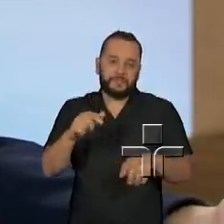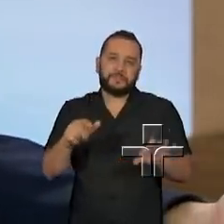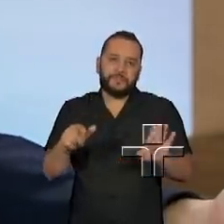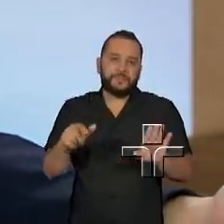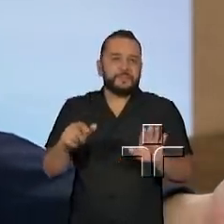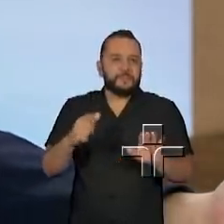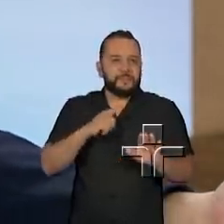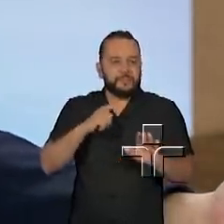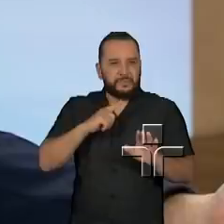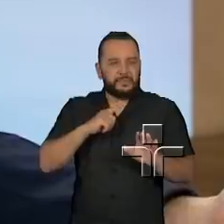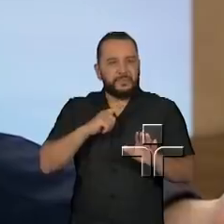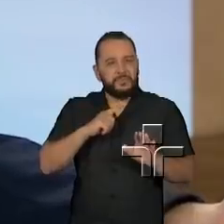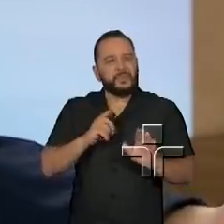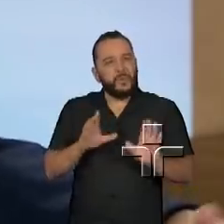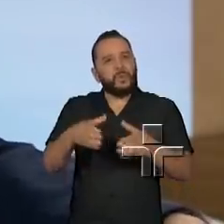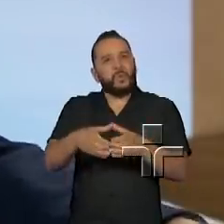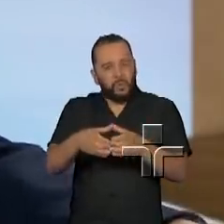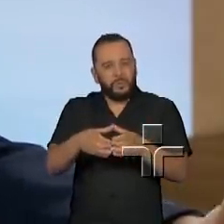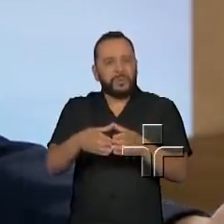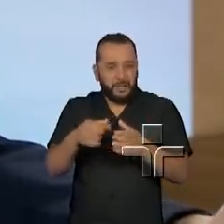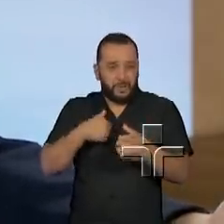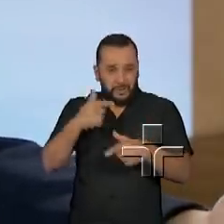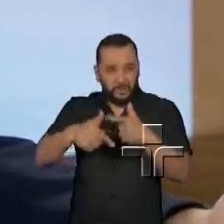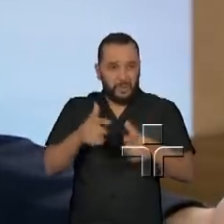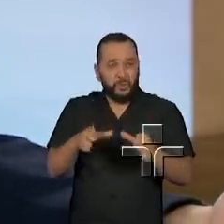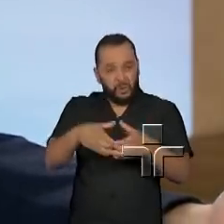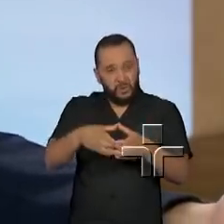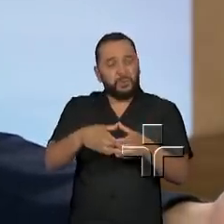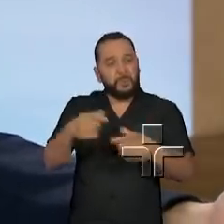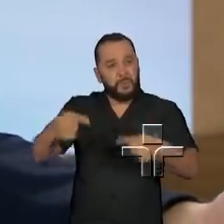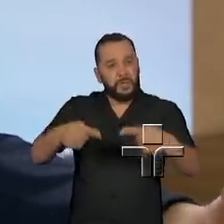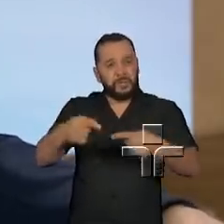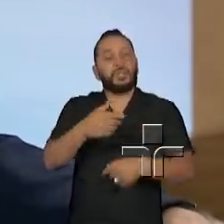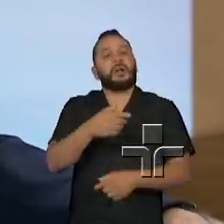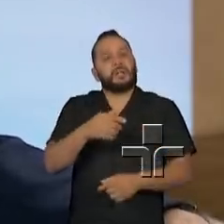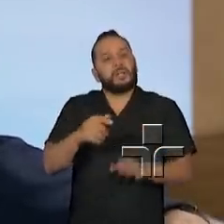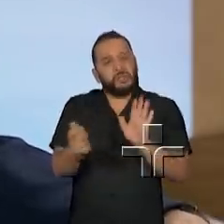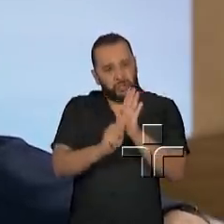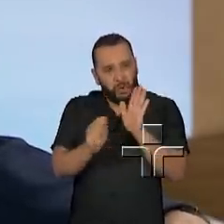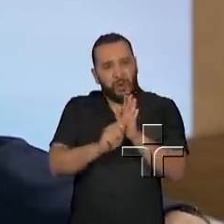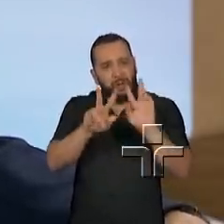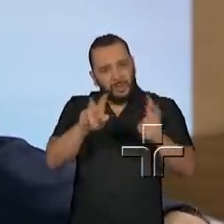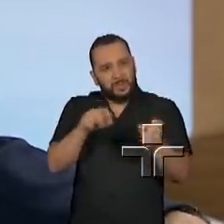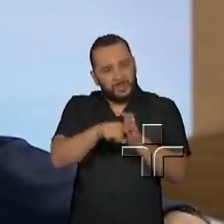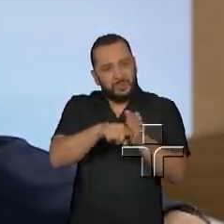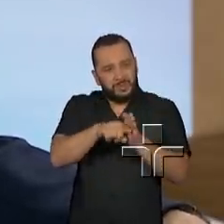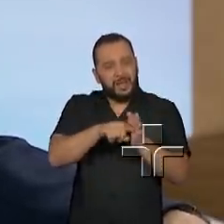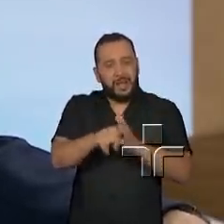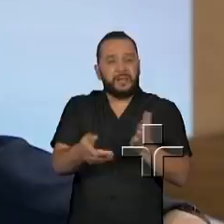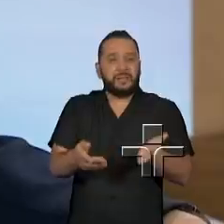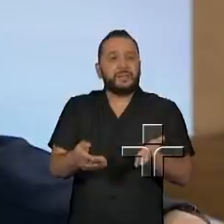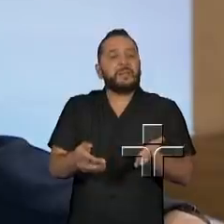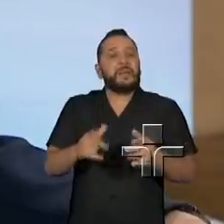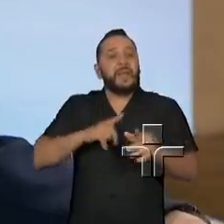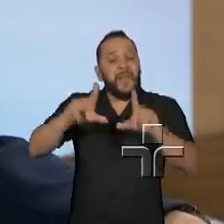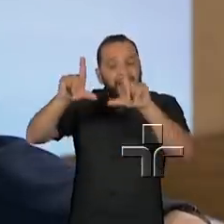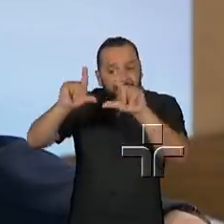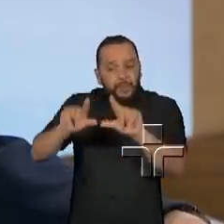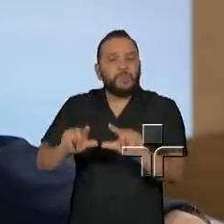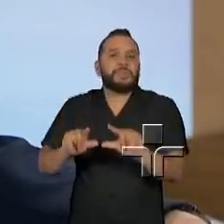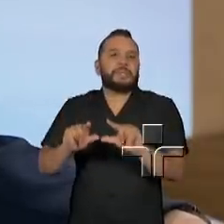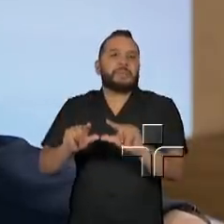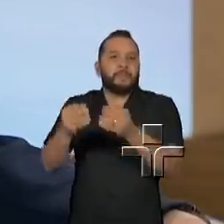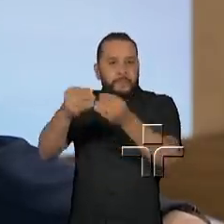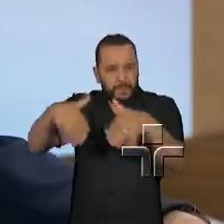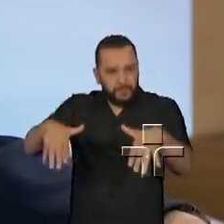sou membro da Plataforma Brasileira de Política de Drogas, em que essa questão é bastante estudada. A redução de danos é uma necessidade, porque